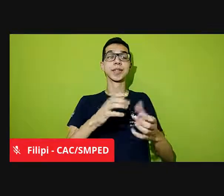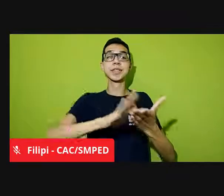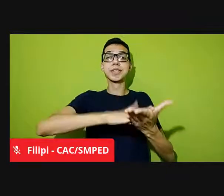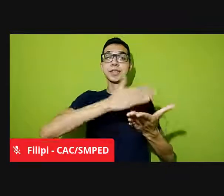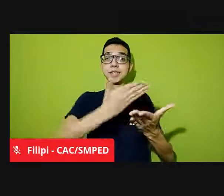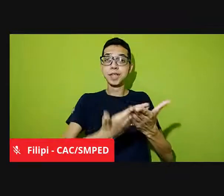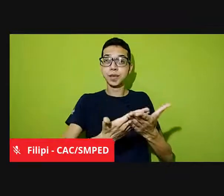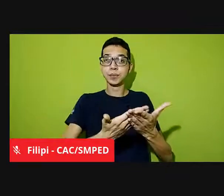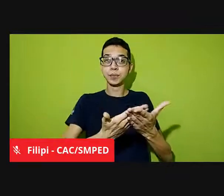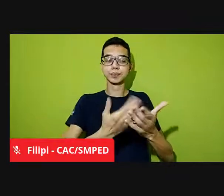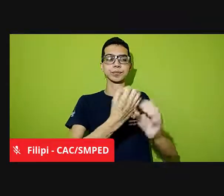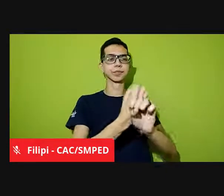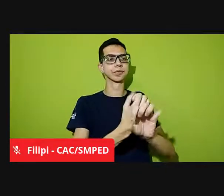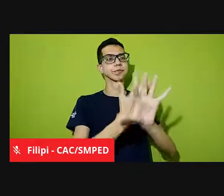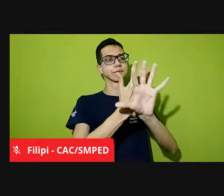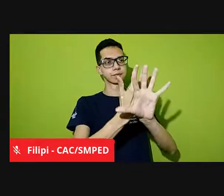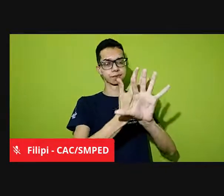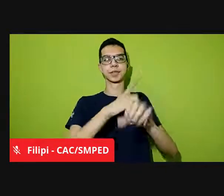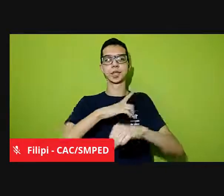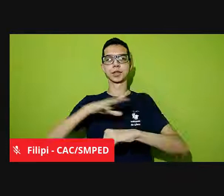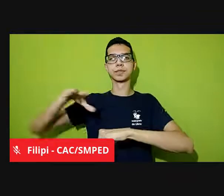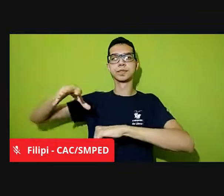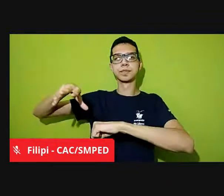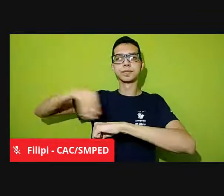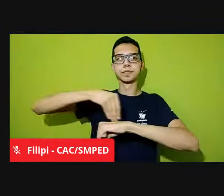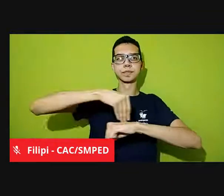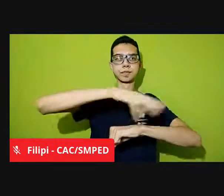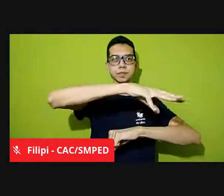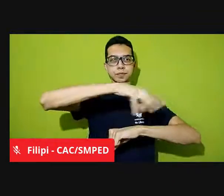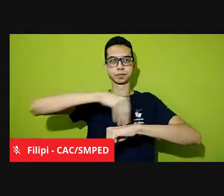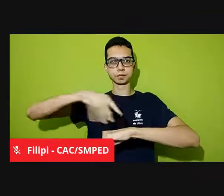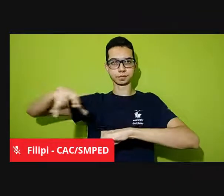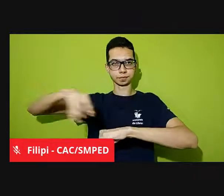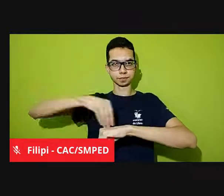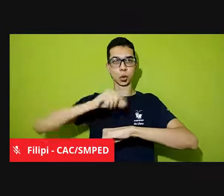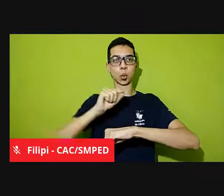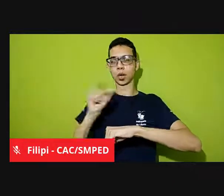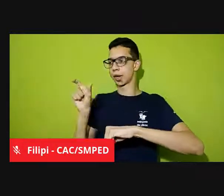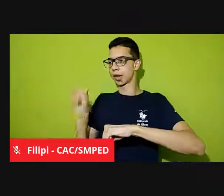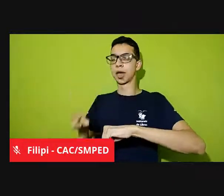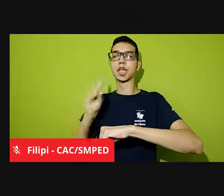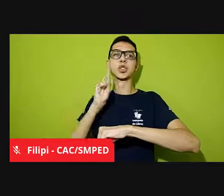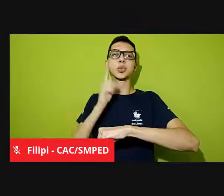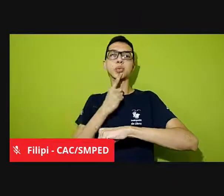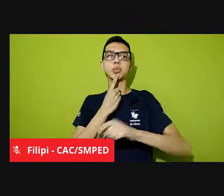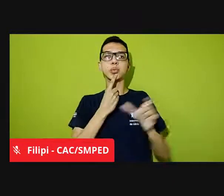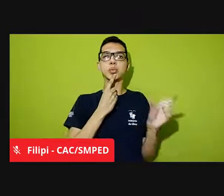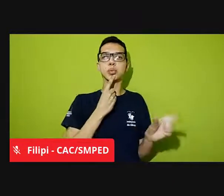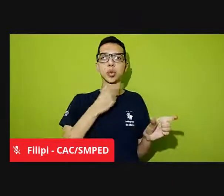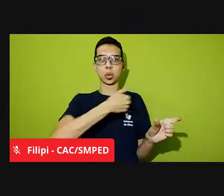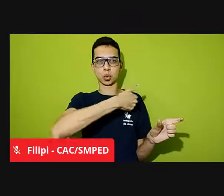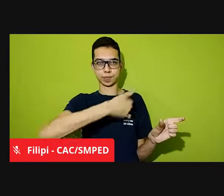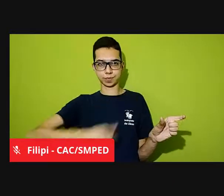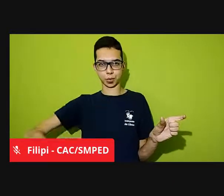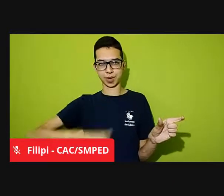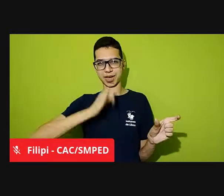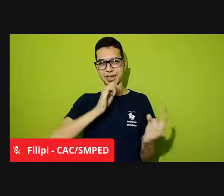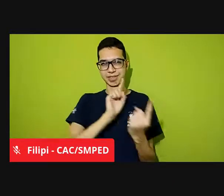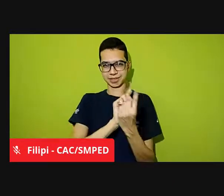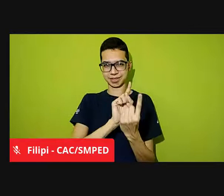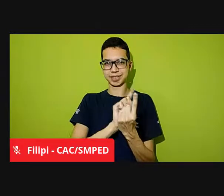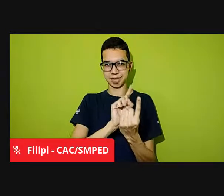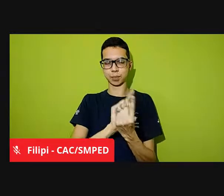essa interlocução entre a pessoa com deficiência auditiva, usuária da língua brasileira de sinais, e